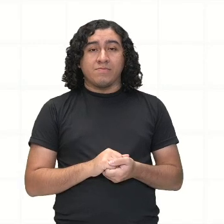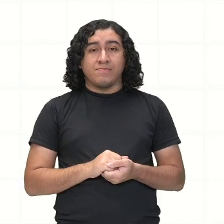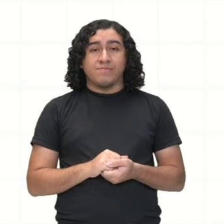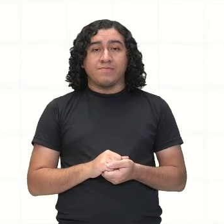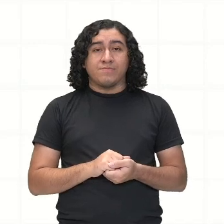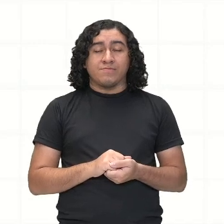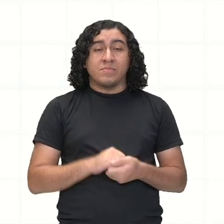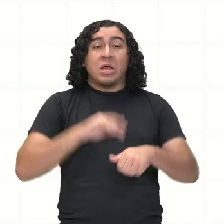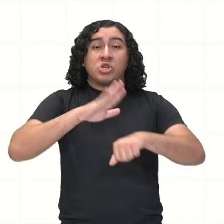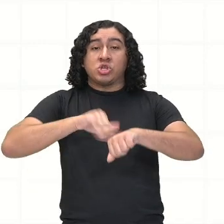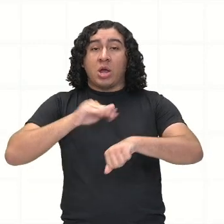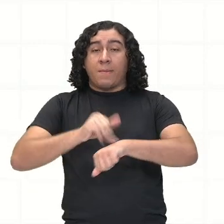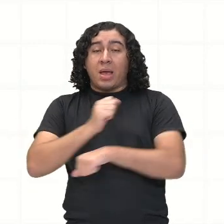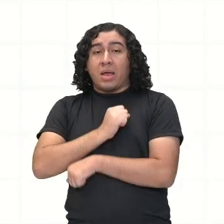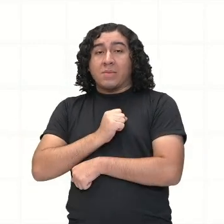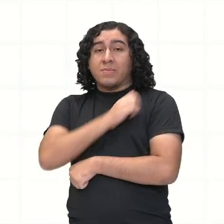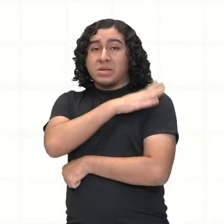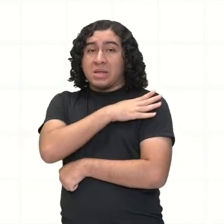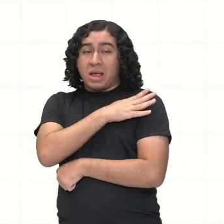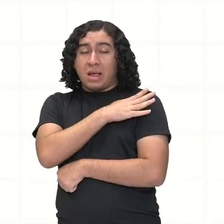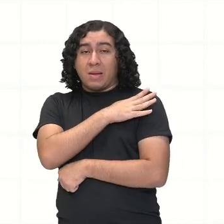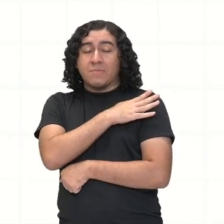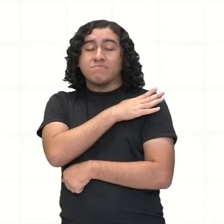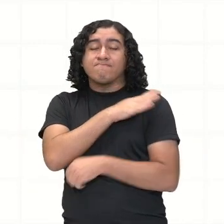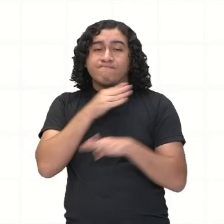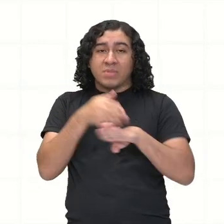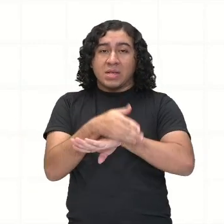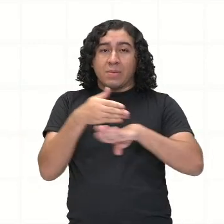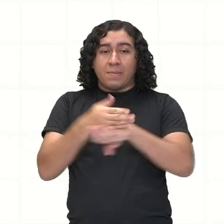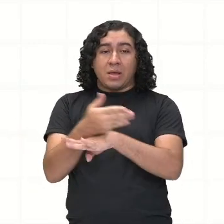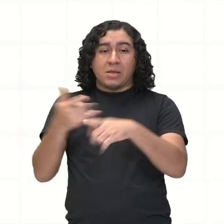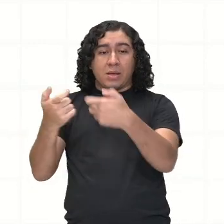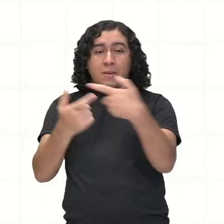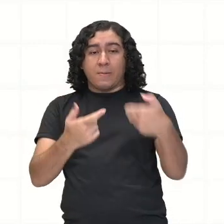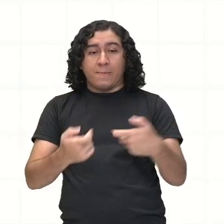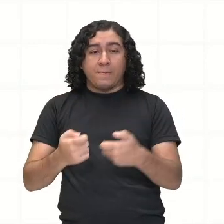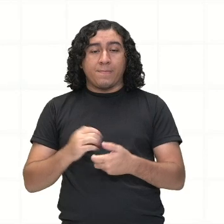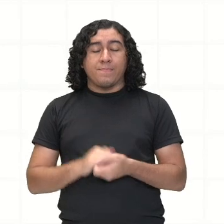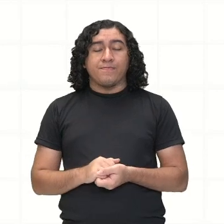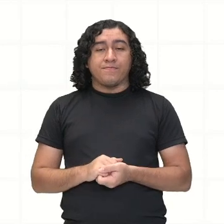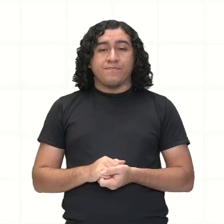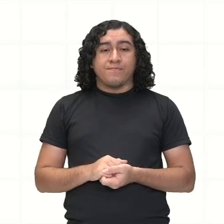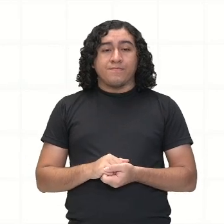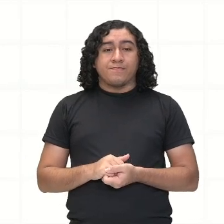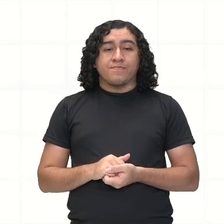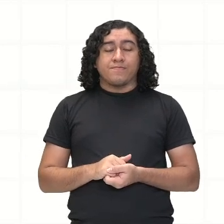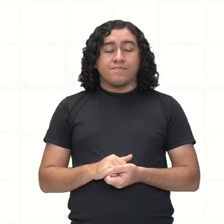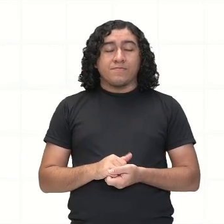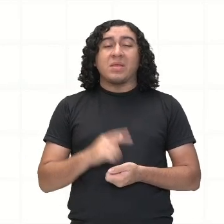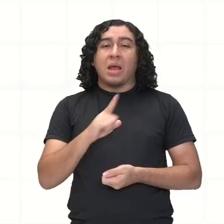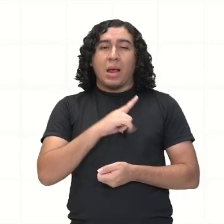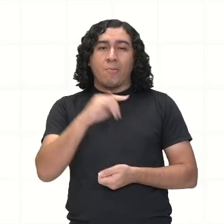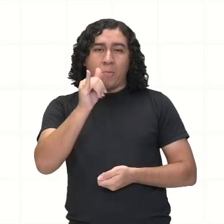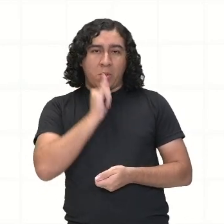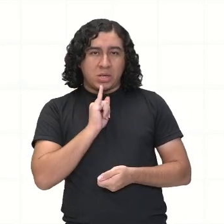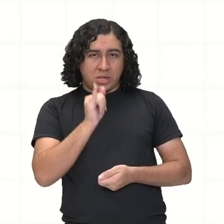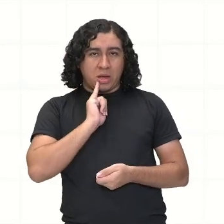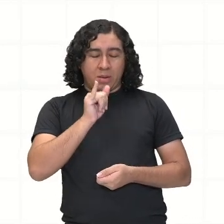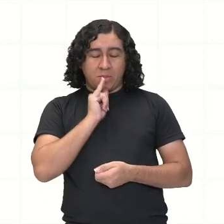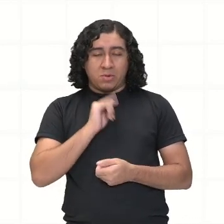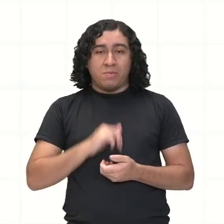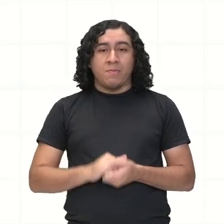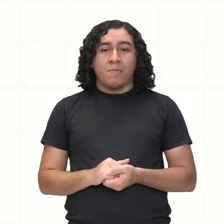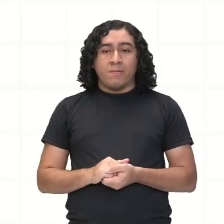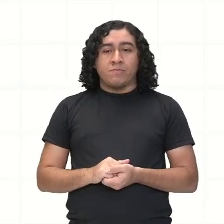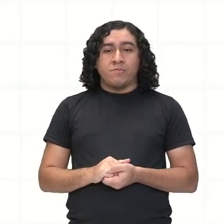trabalhar e guerrear nas suas batalhas. E um dos grandes exemplos de monarca absolutista que teremos